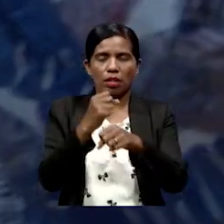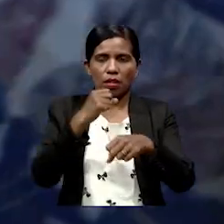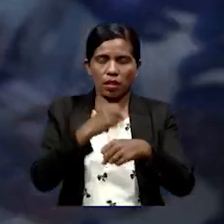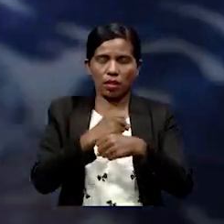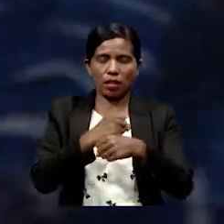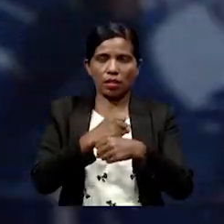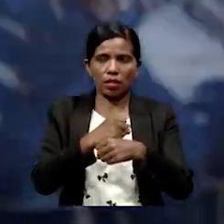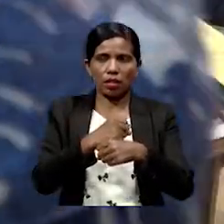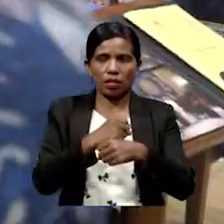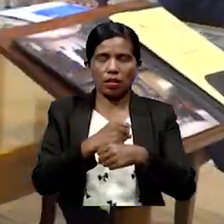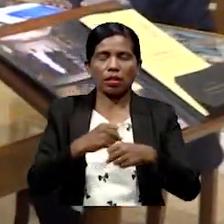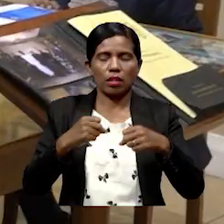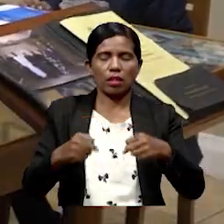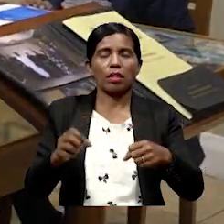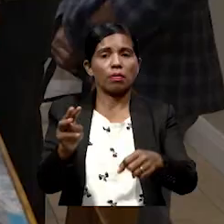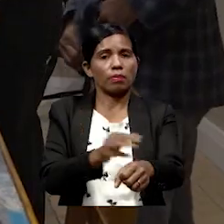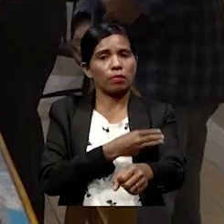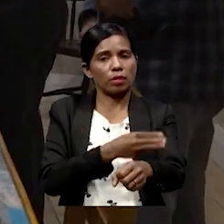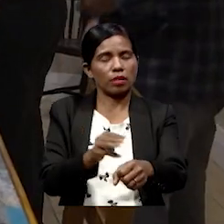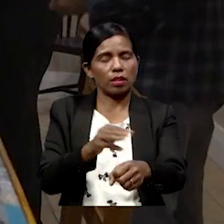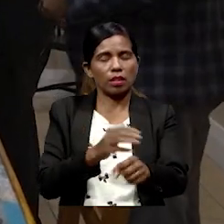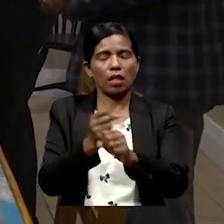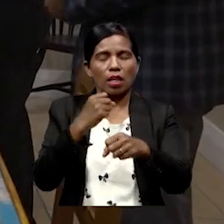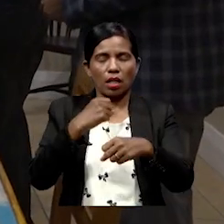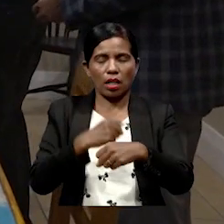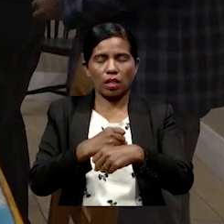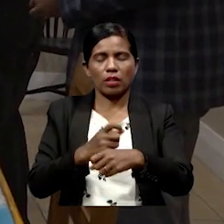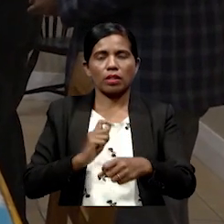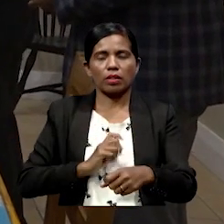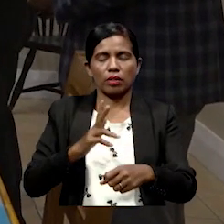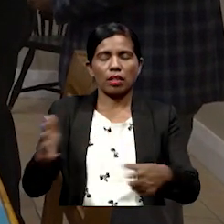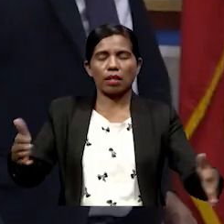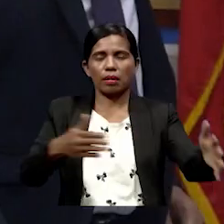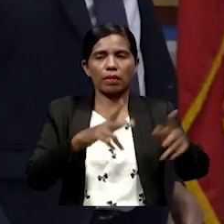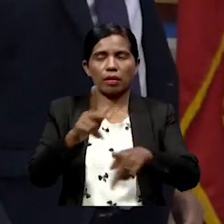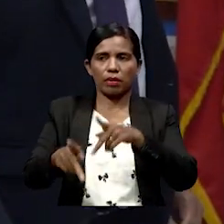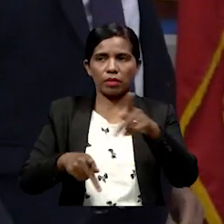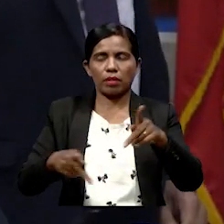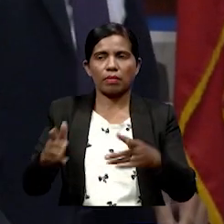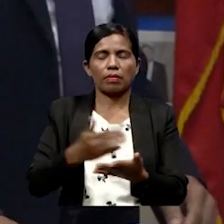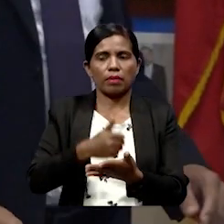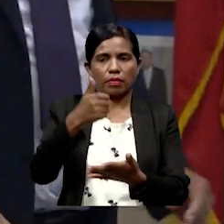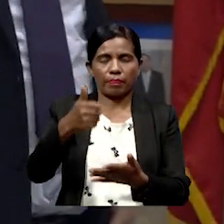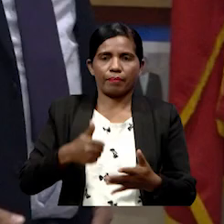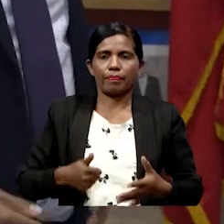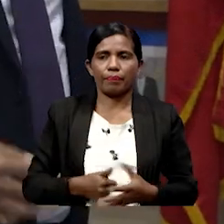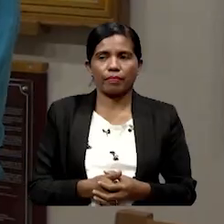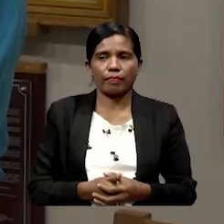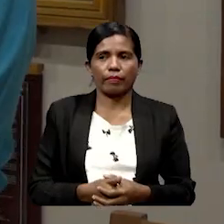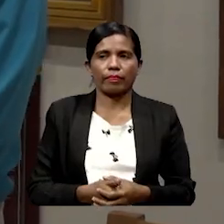se é concerto musical e realiza a Tachitolo para a livre e a população se é, se é que é dele,